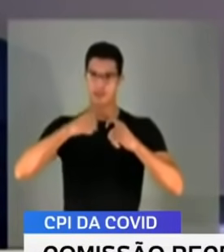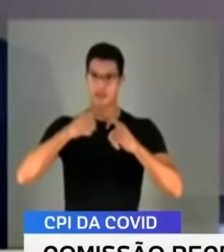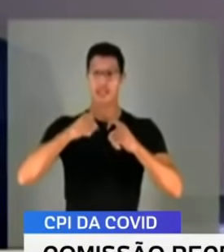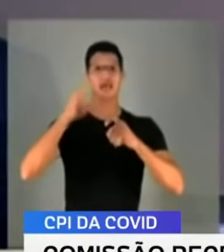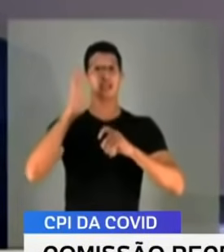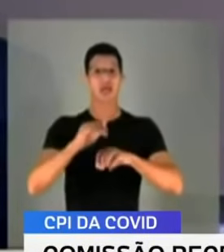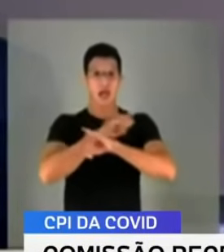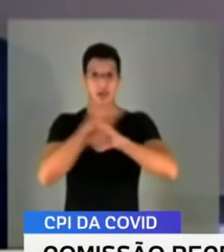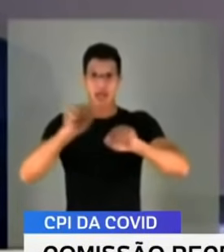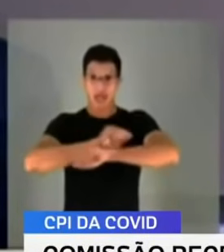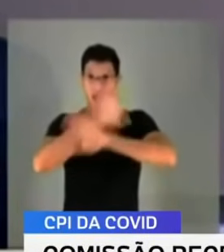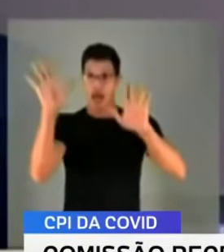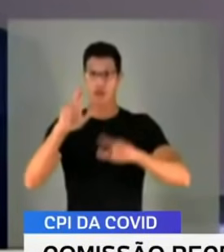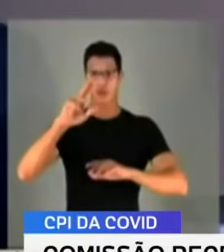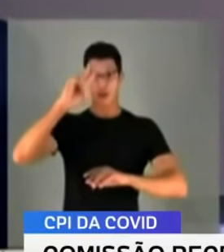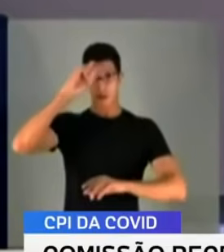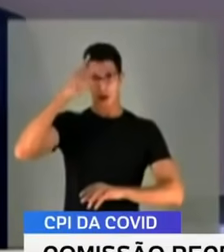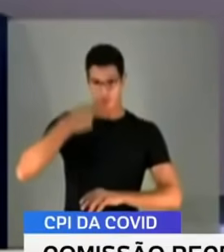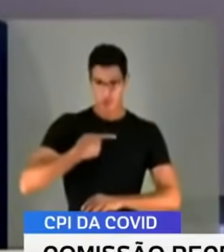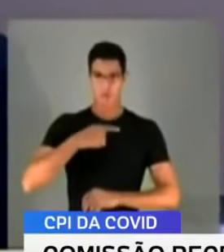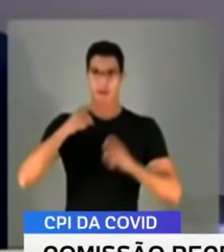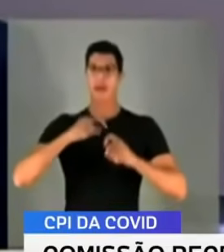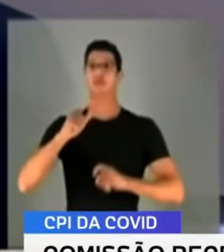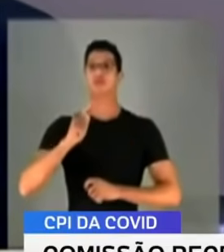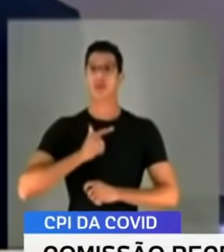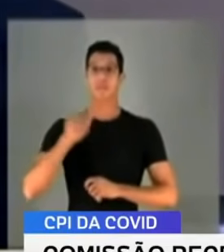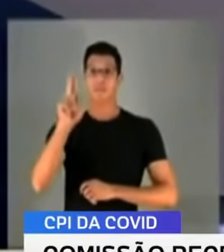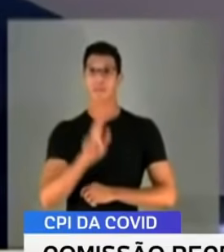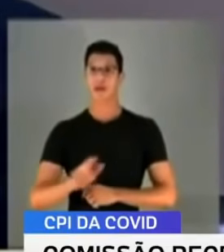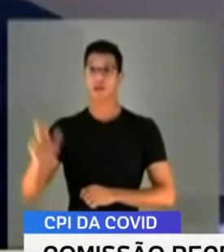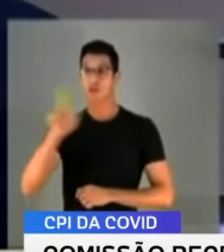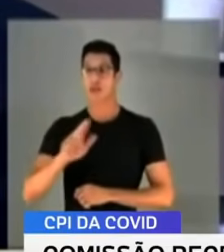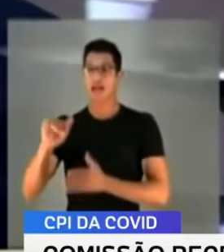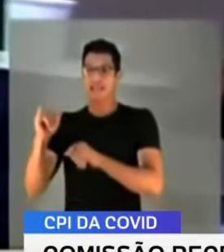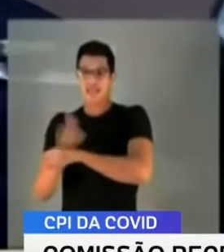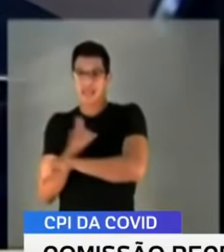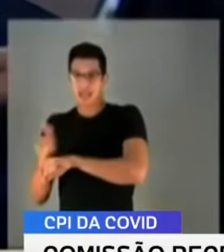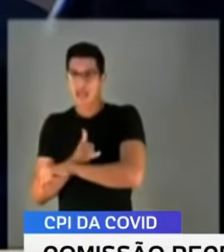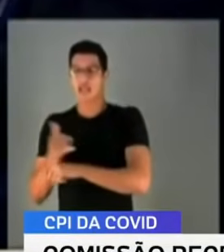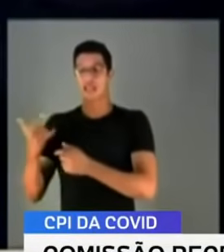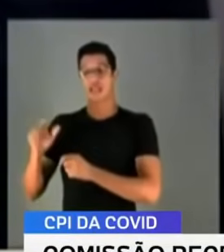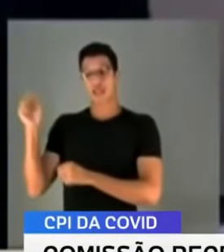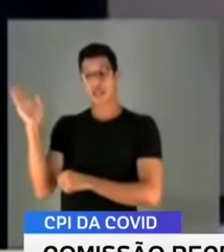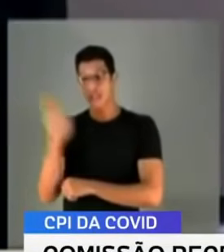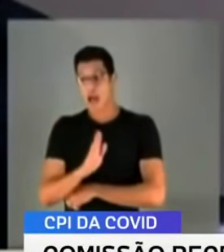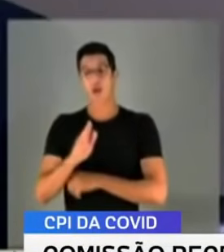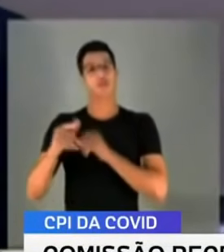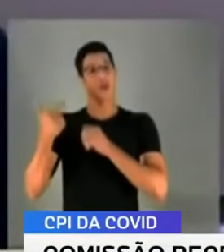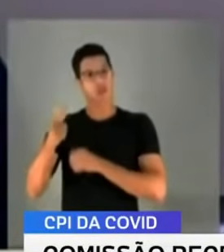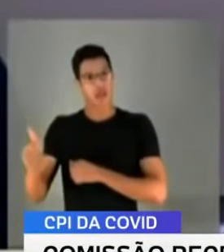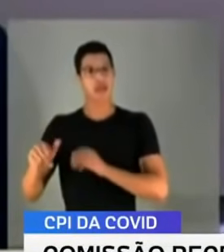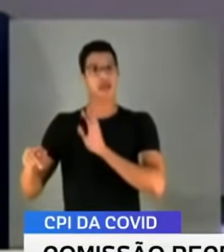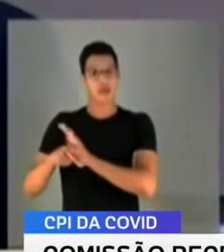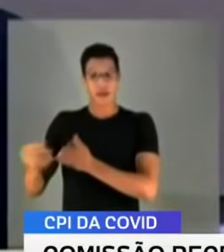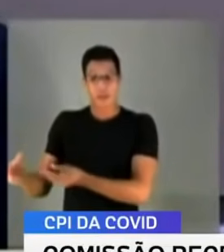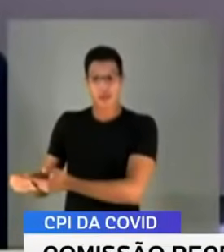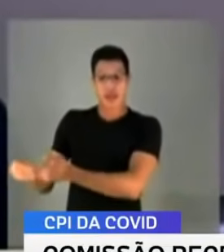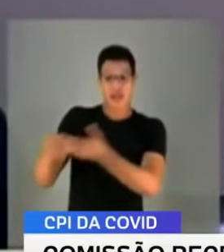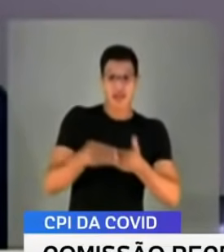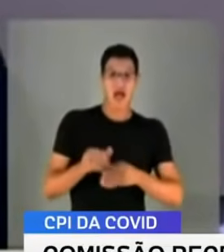bem claro que os médicos têm autonomia para usar todos os recursos que não causem malefícios e que possam